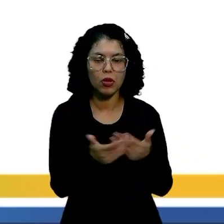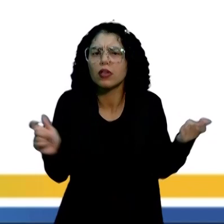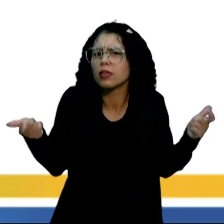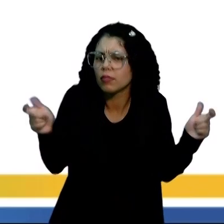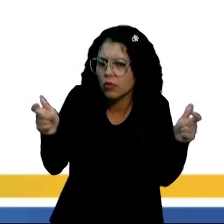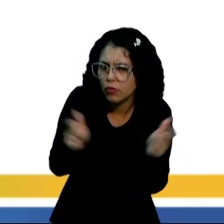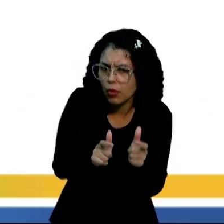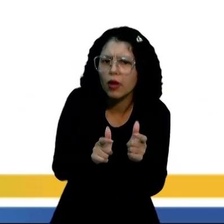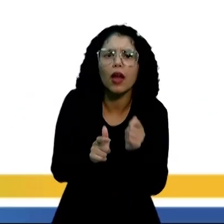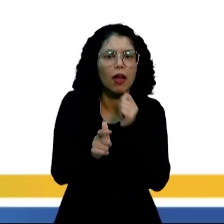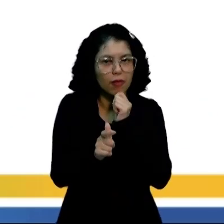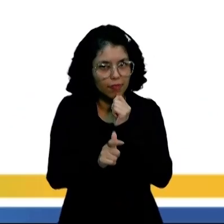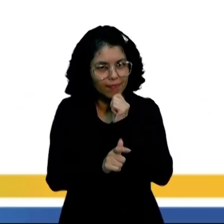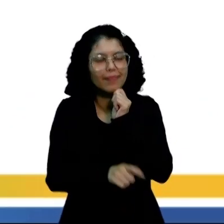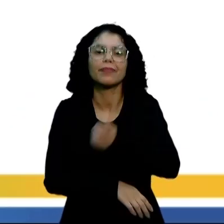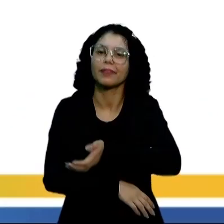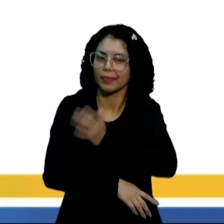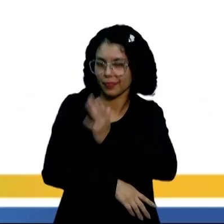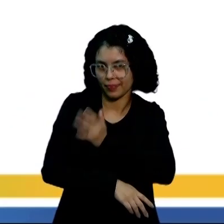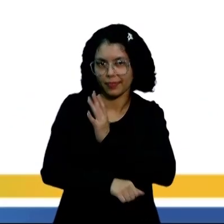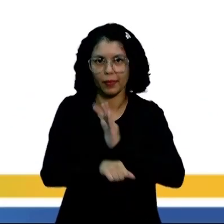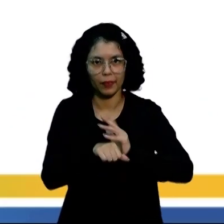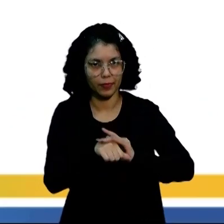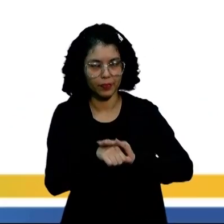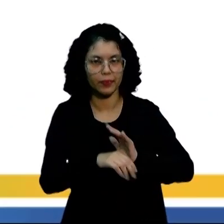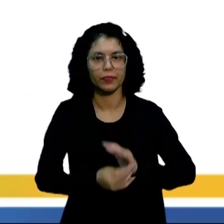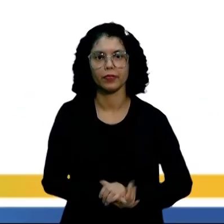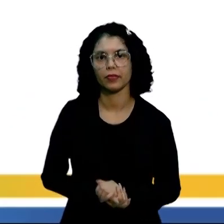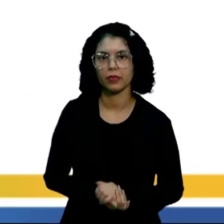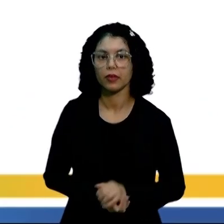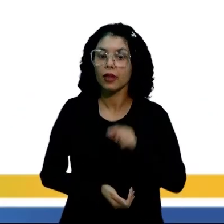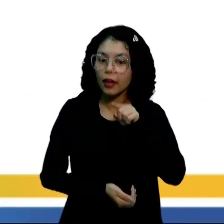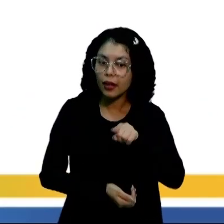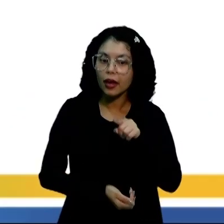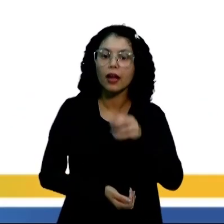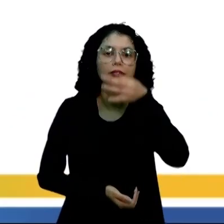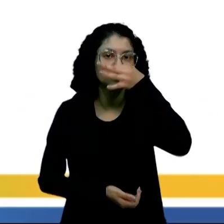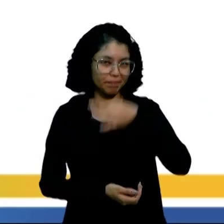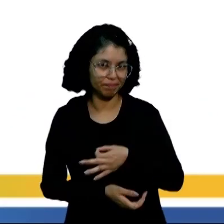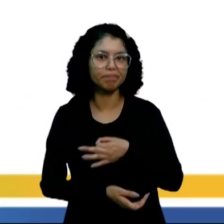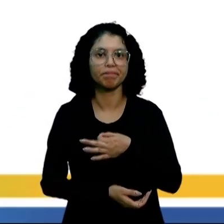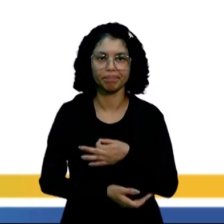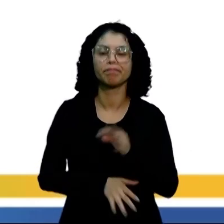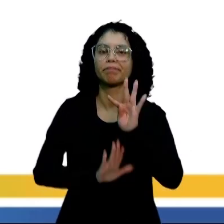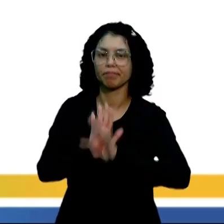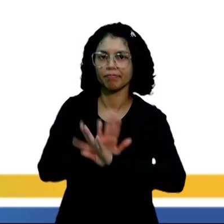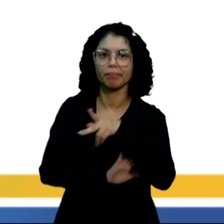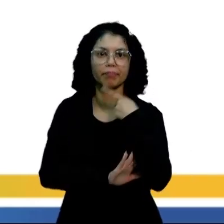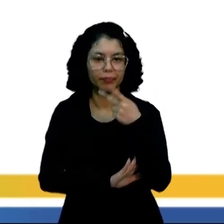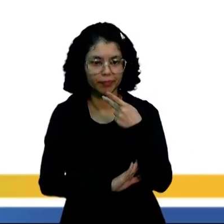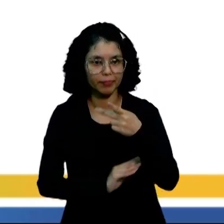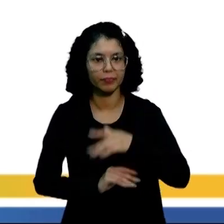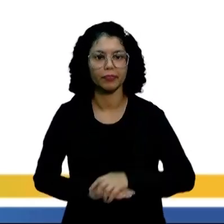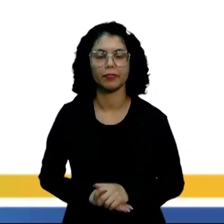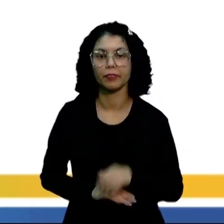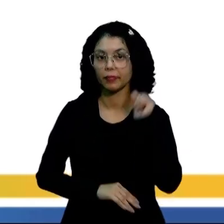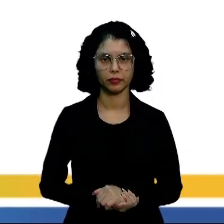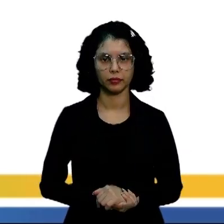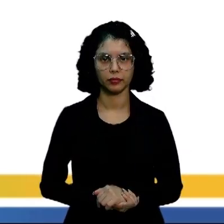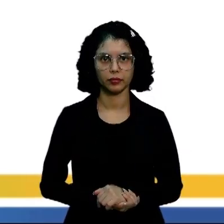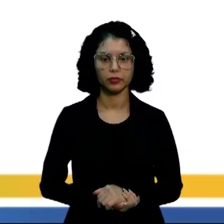reduz riscos de ataques do coração. E é exatamente isso que o texto está nos dizendo,